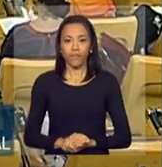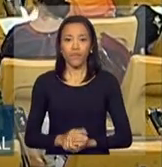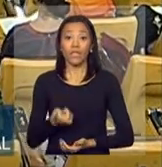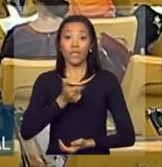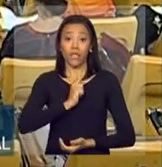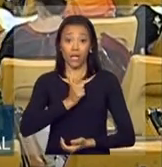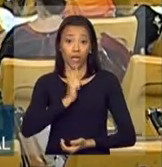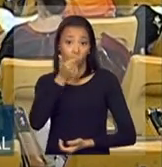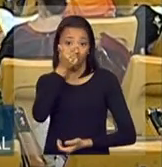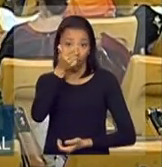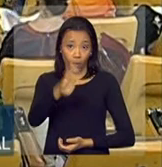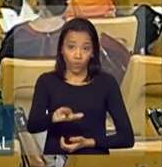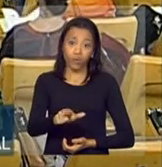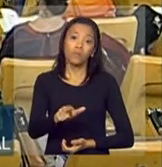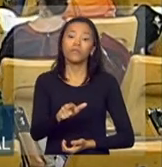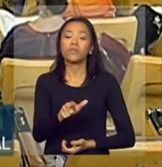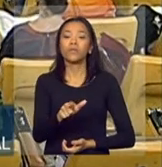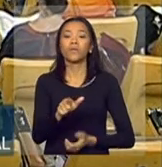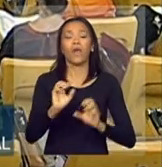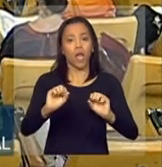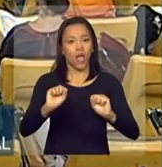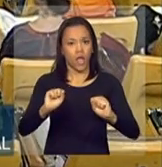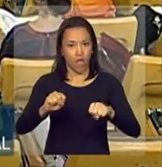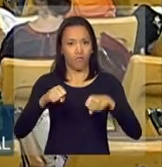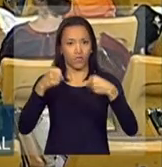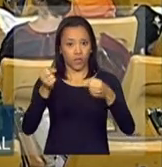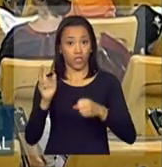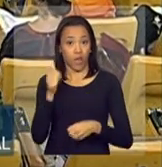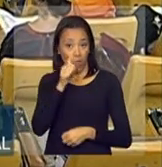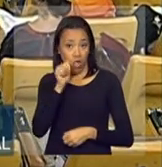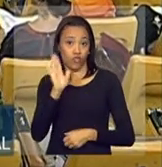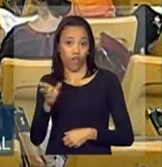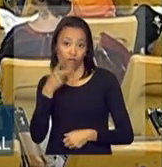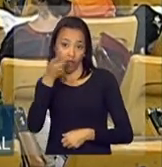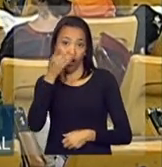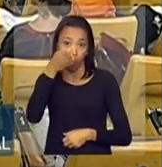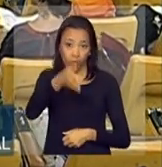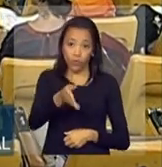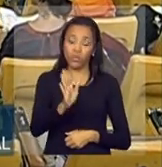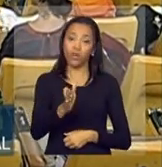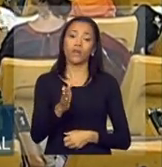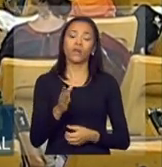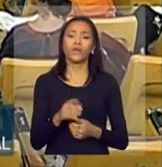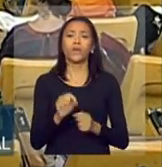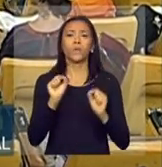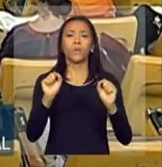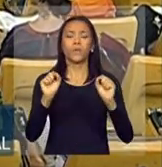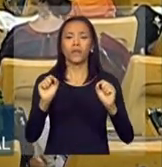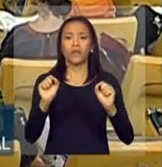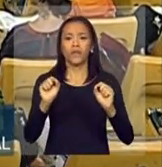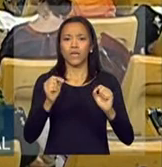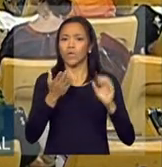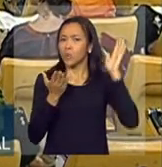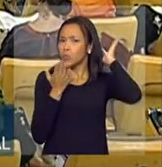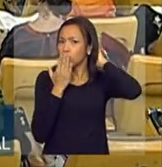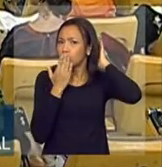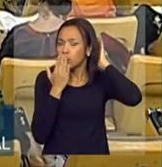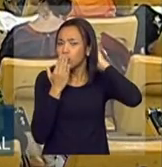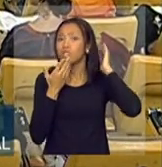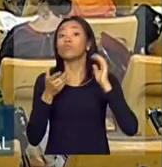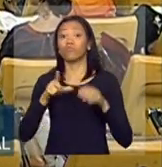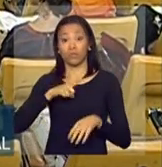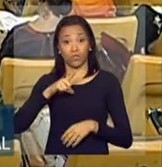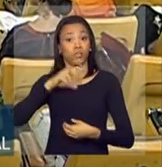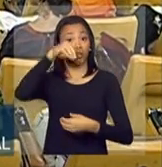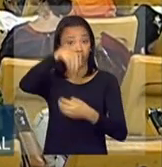Tem uma menção, só reforçando o que Maria Emília disse agora há pouco, uma forte referência à questão indígena, eles estavam